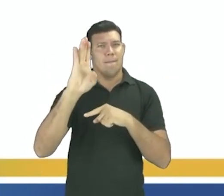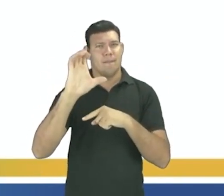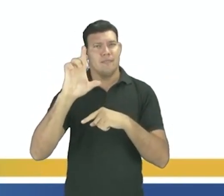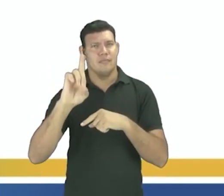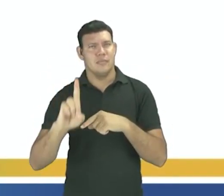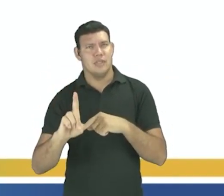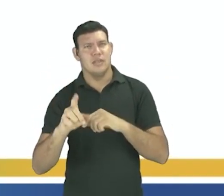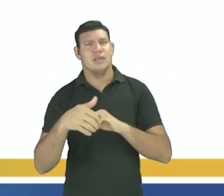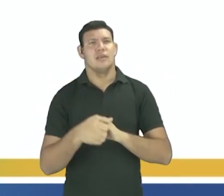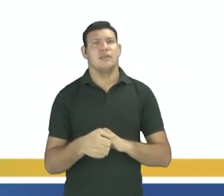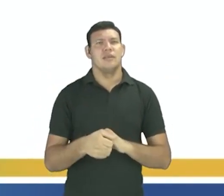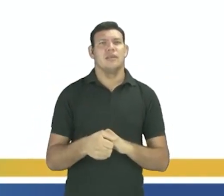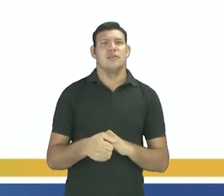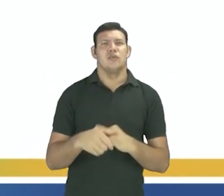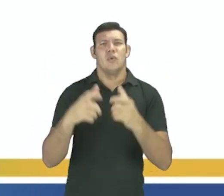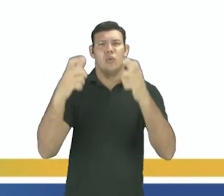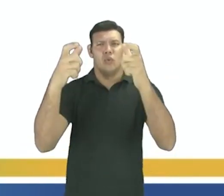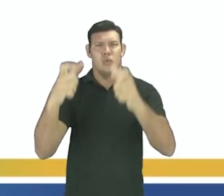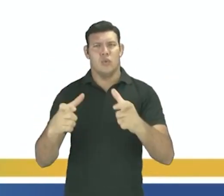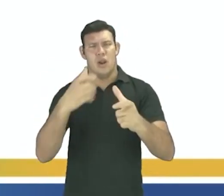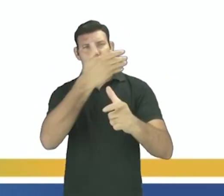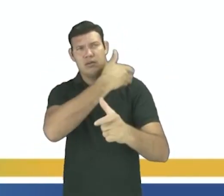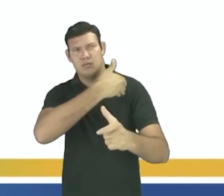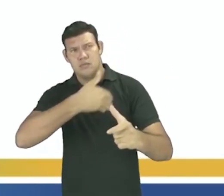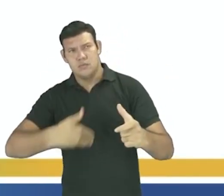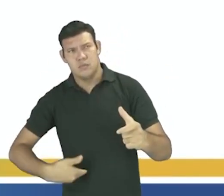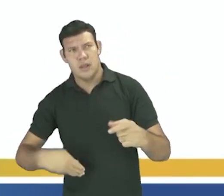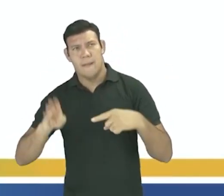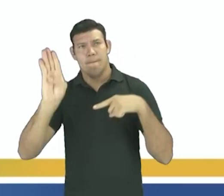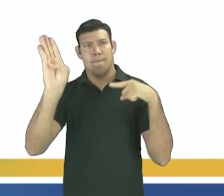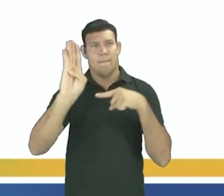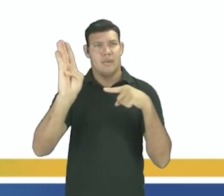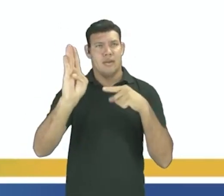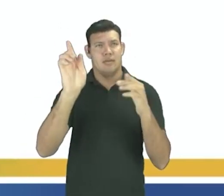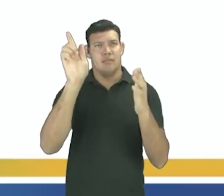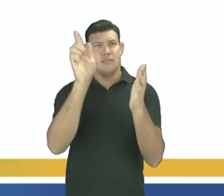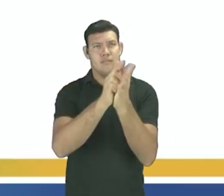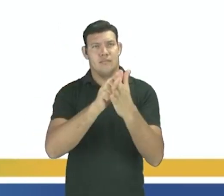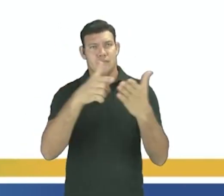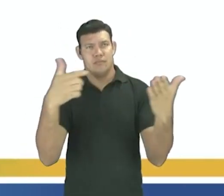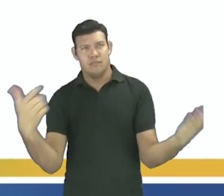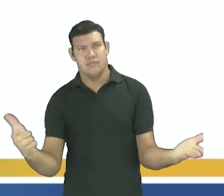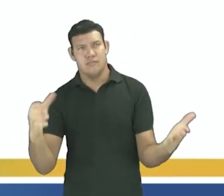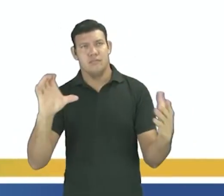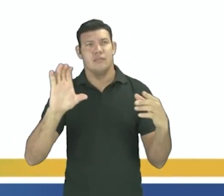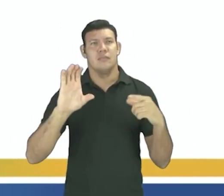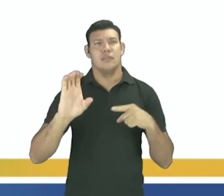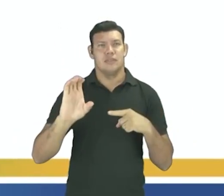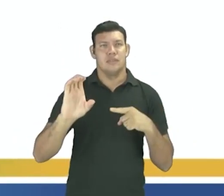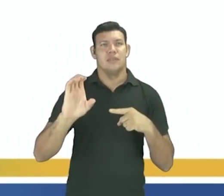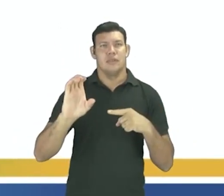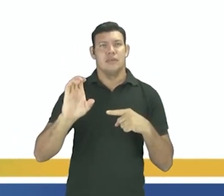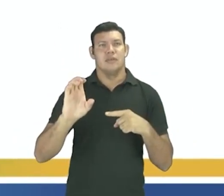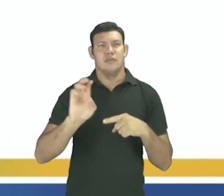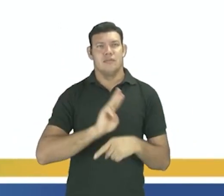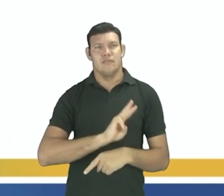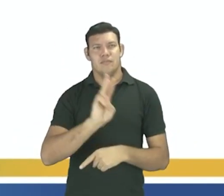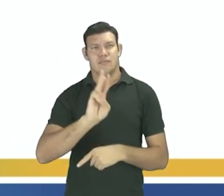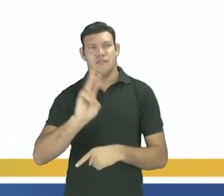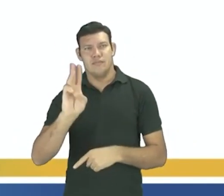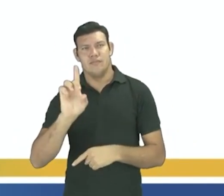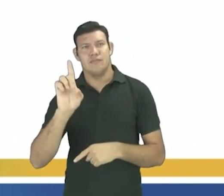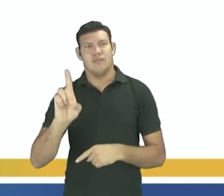procurar informação. Então, locais públicos, jornais, sites, revistas, portanto, letra E, todas